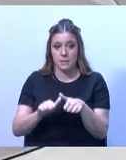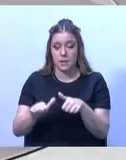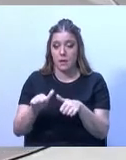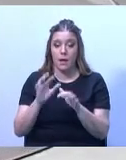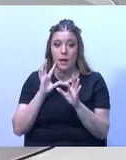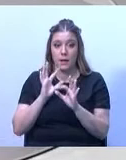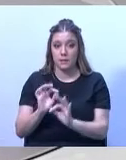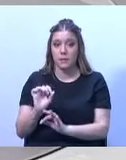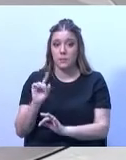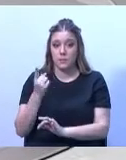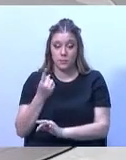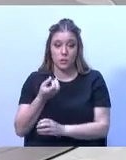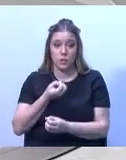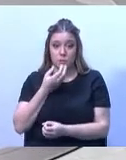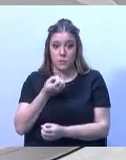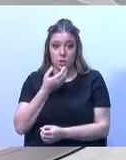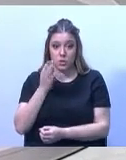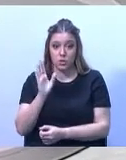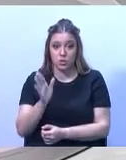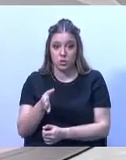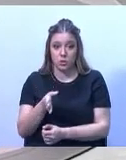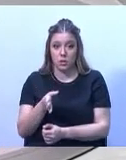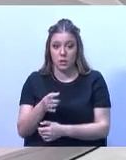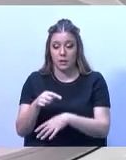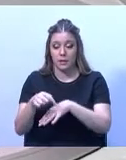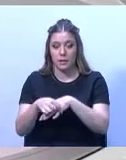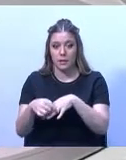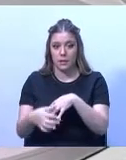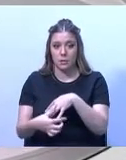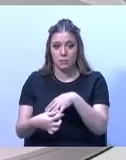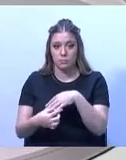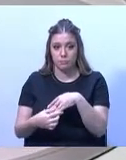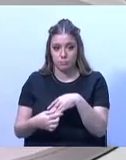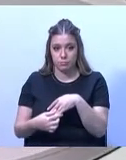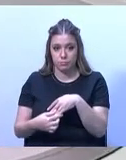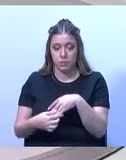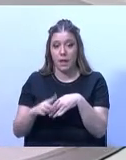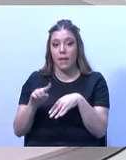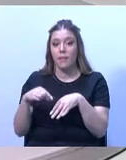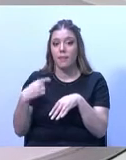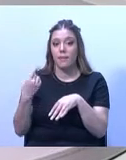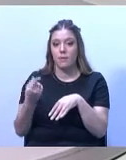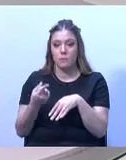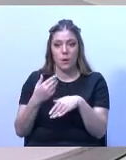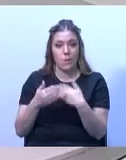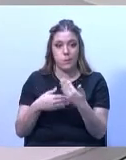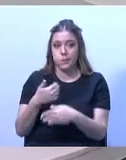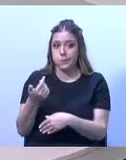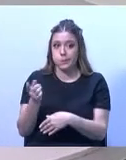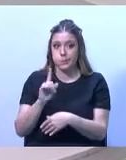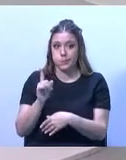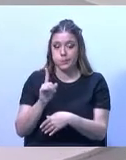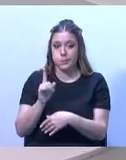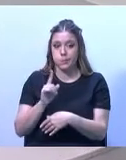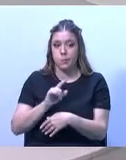assim, como já expliquei, uniram-me os dedos. depois não correu bem e foi